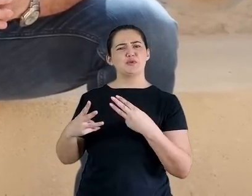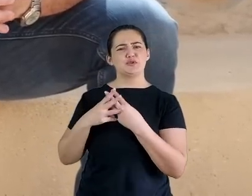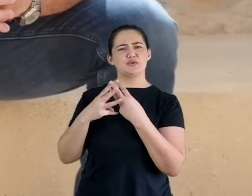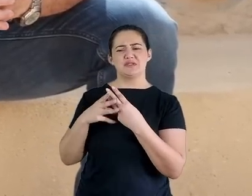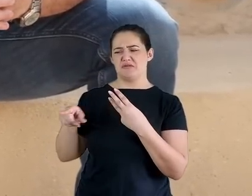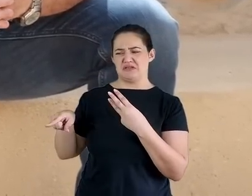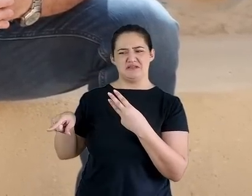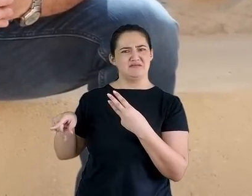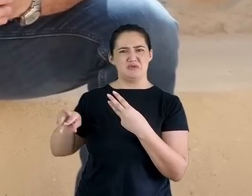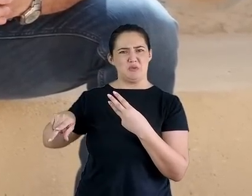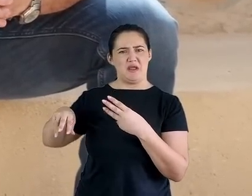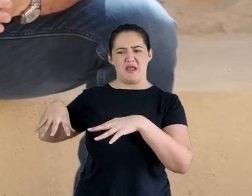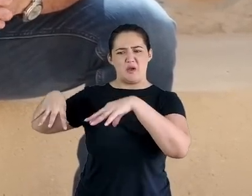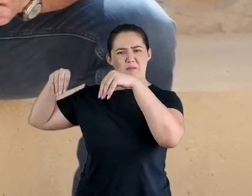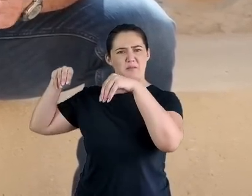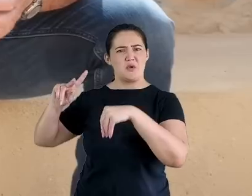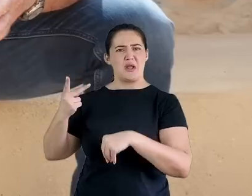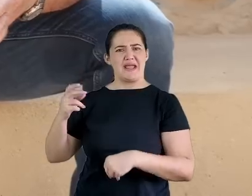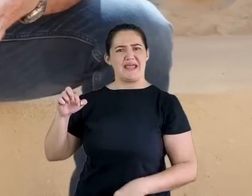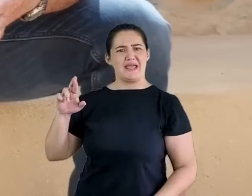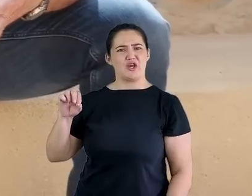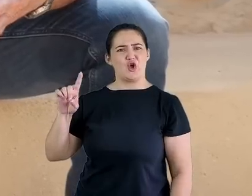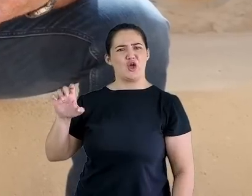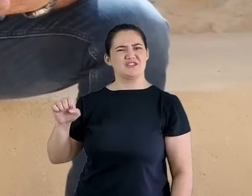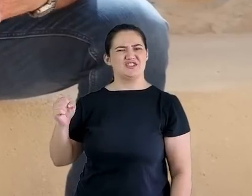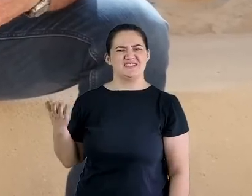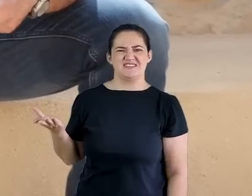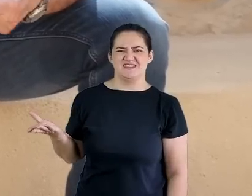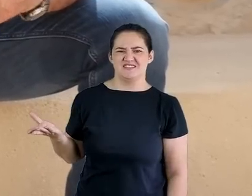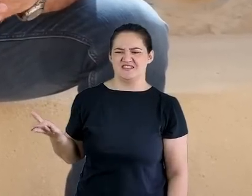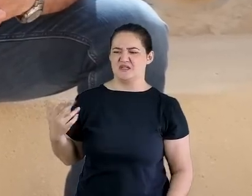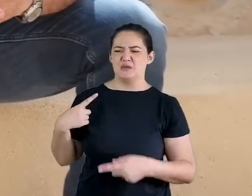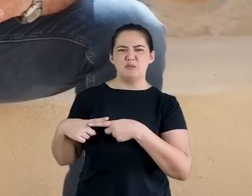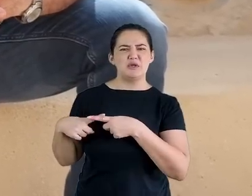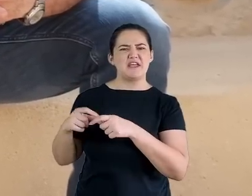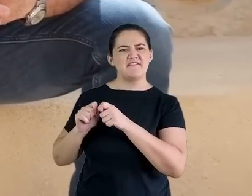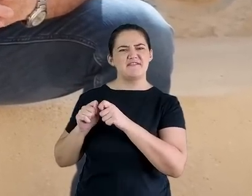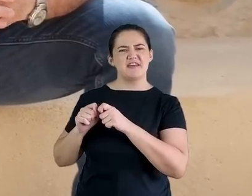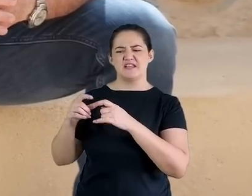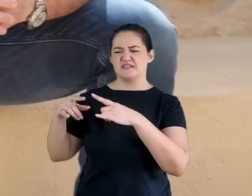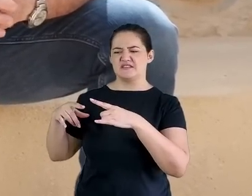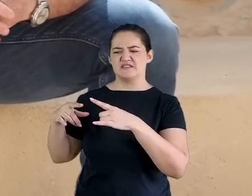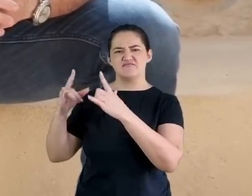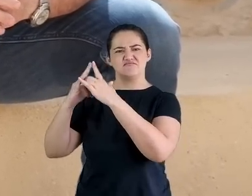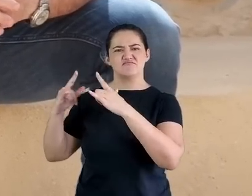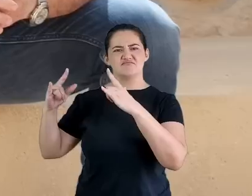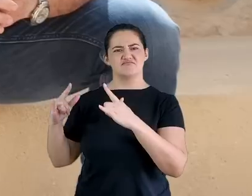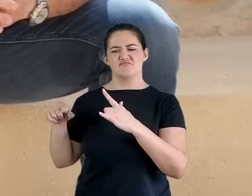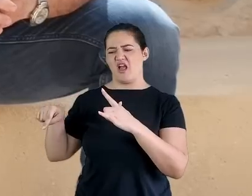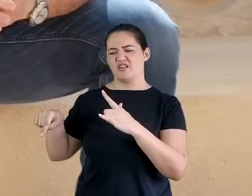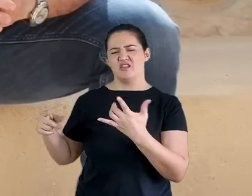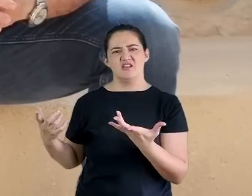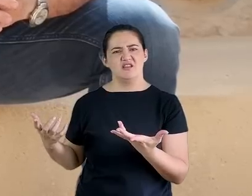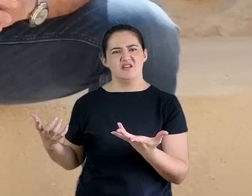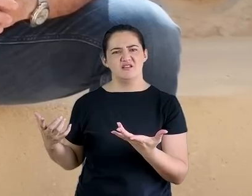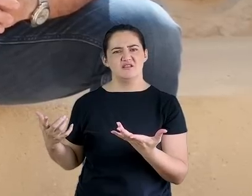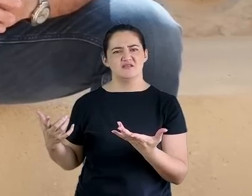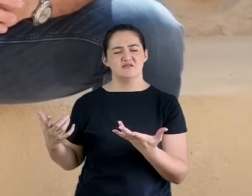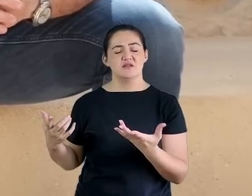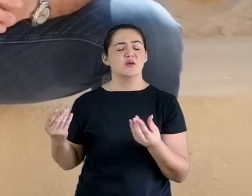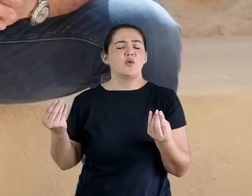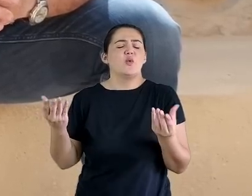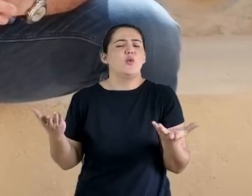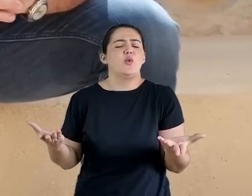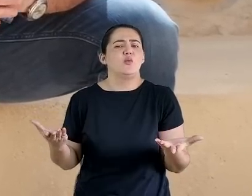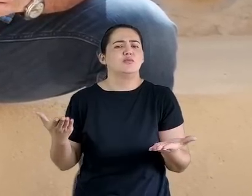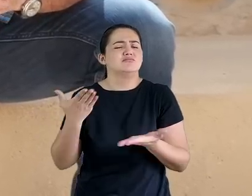babilônios, começaram a se reunir no Shabat para estudar a Torá, para poder fazer suas orações. Mas aqui, no Palácio de Herodes,